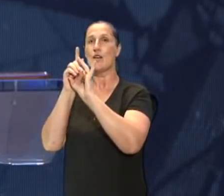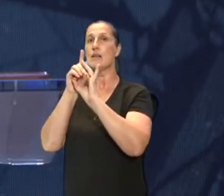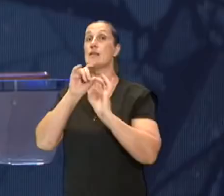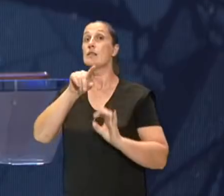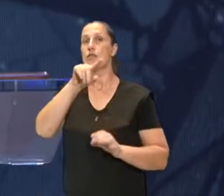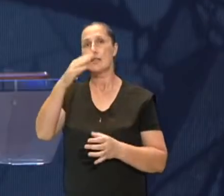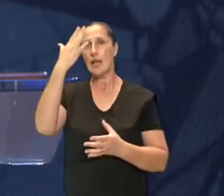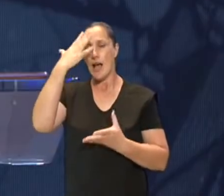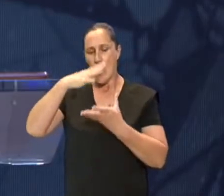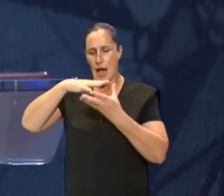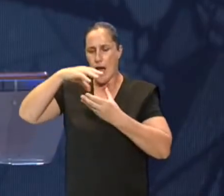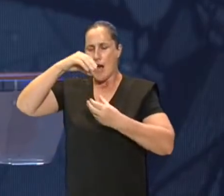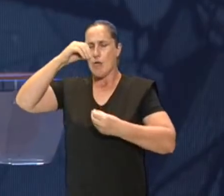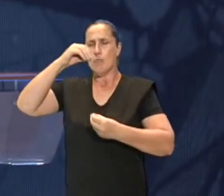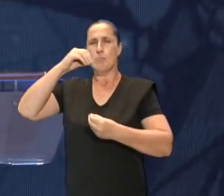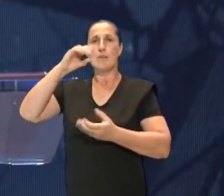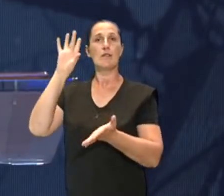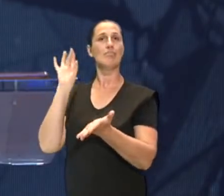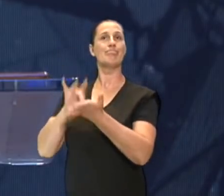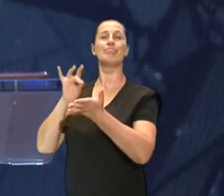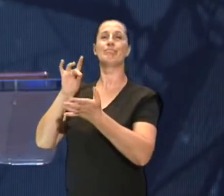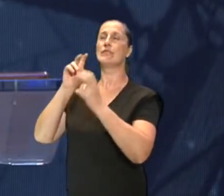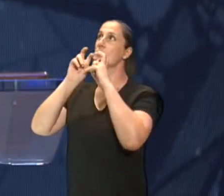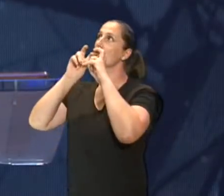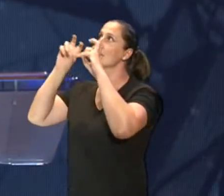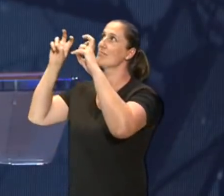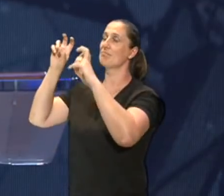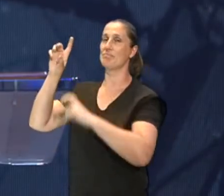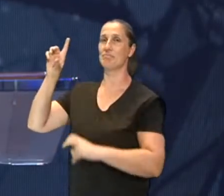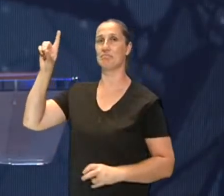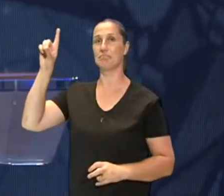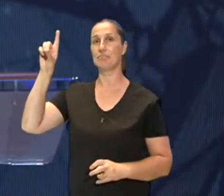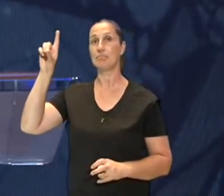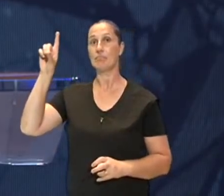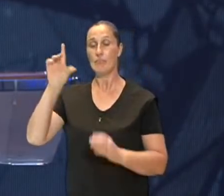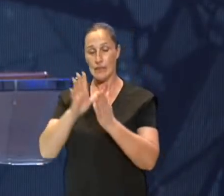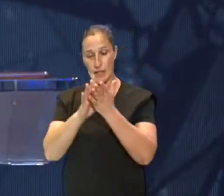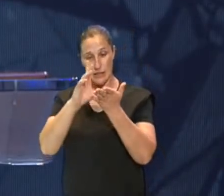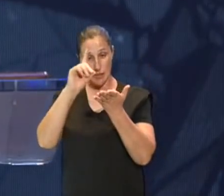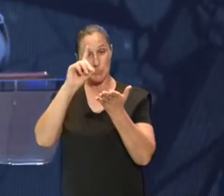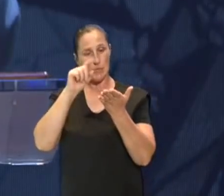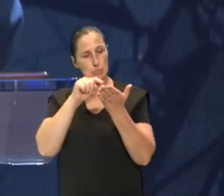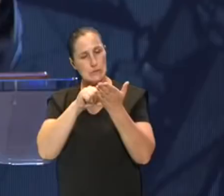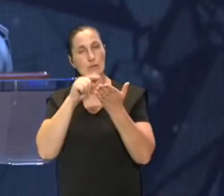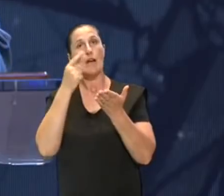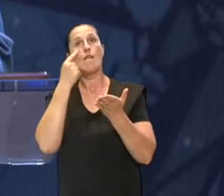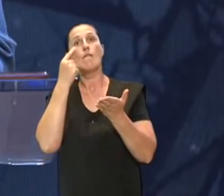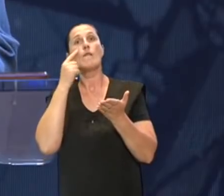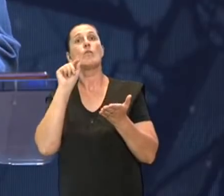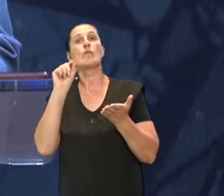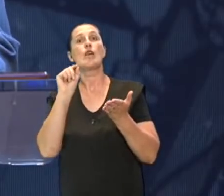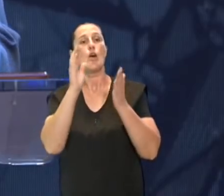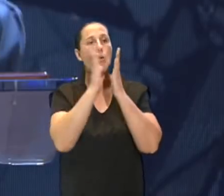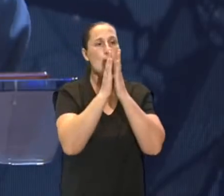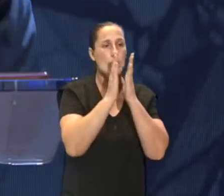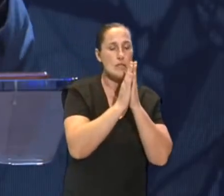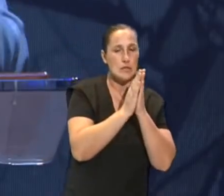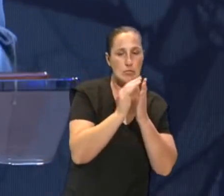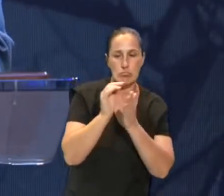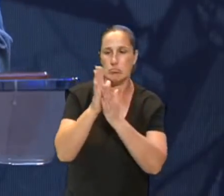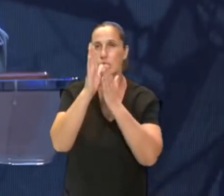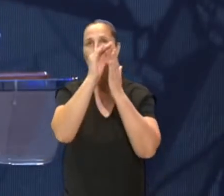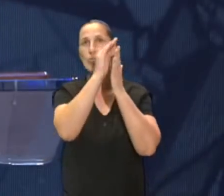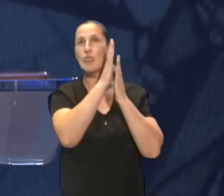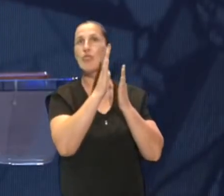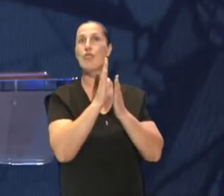alma começar a clamar a Ele. E a gente vai encontrar na Bíblia oração e louvor no meio de uma